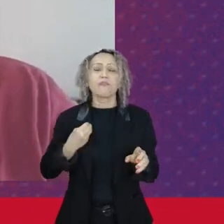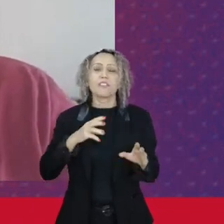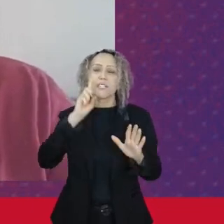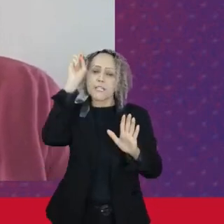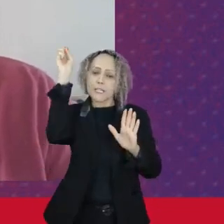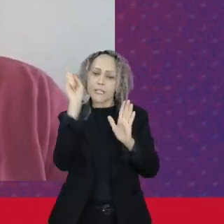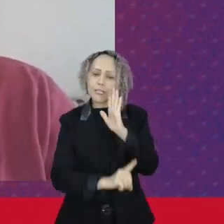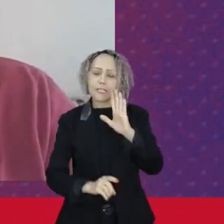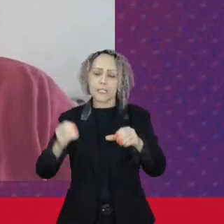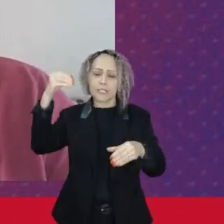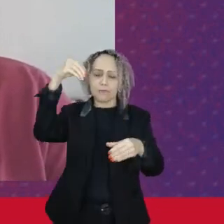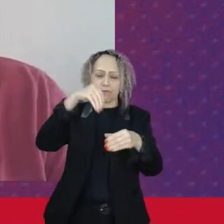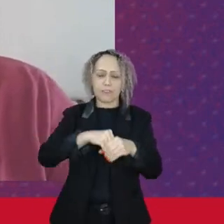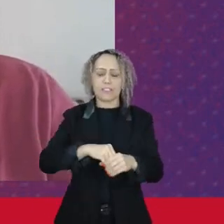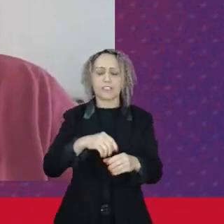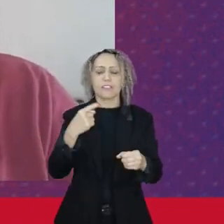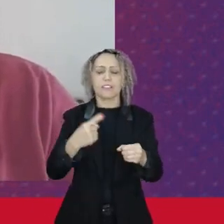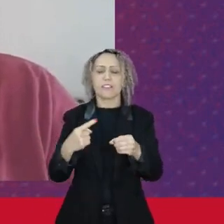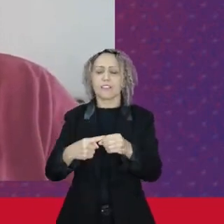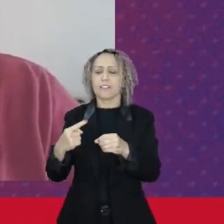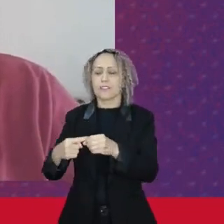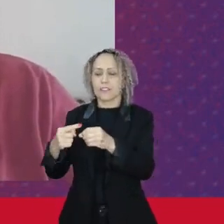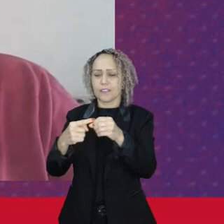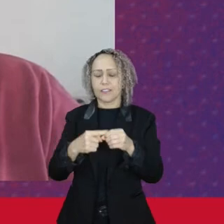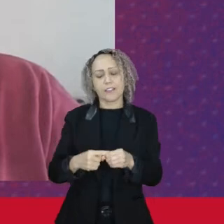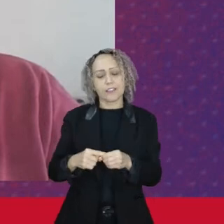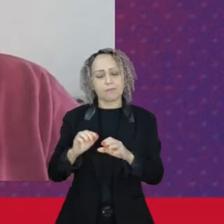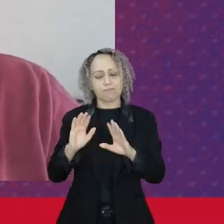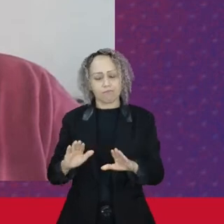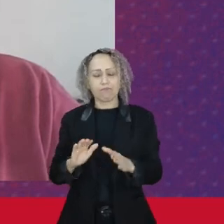aqui uma